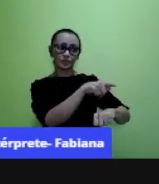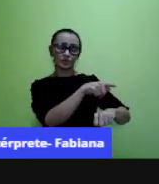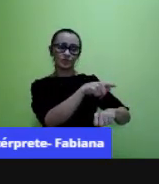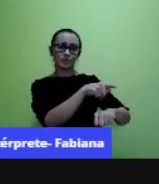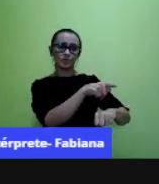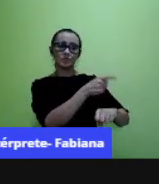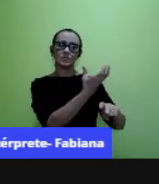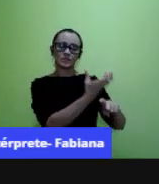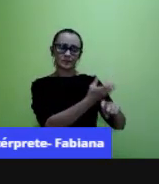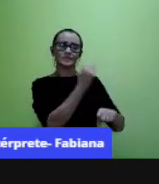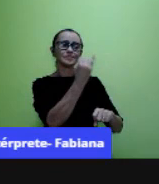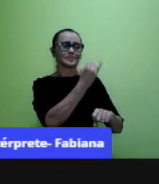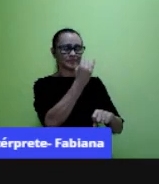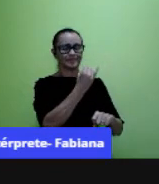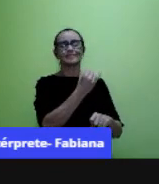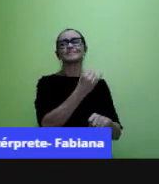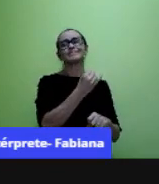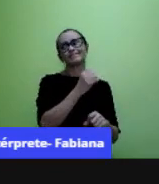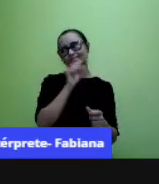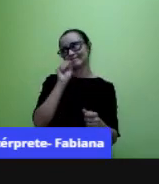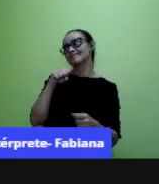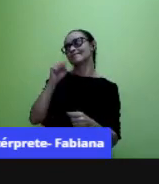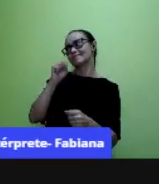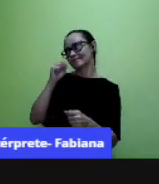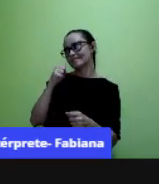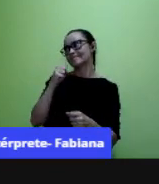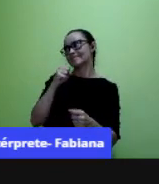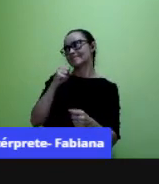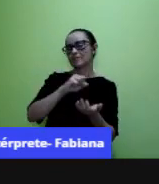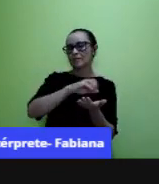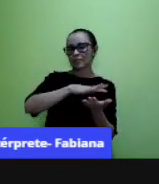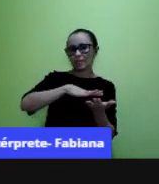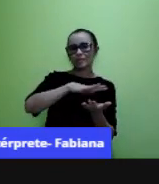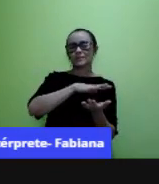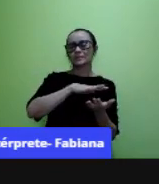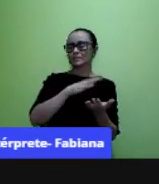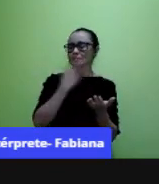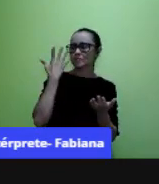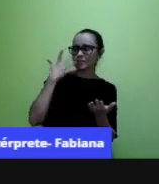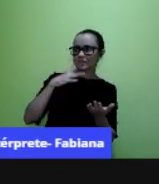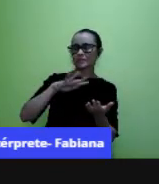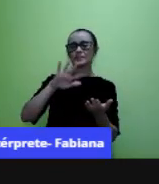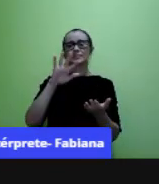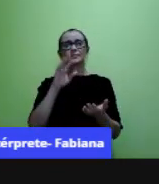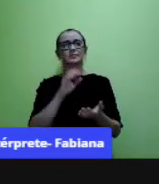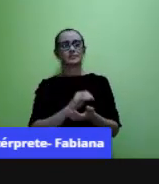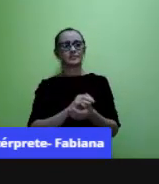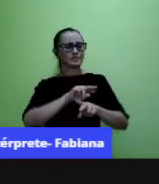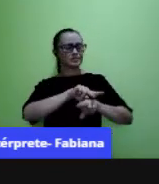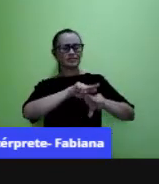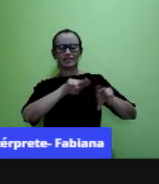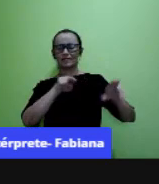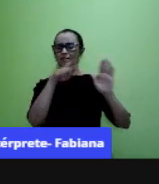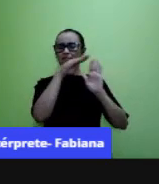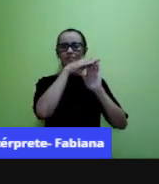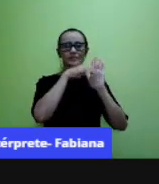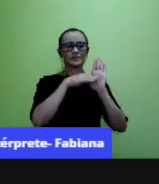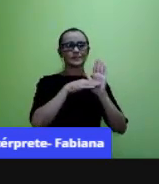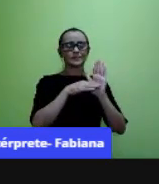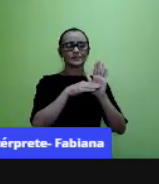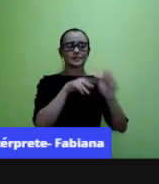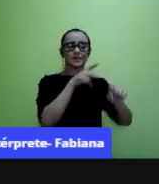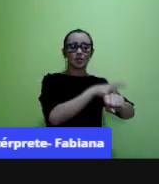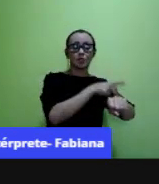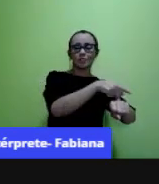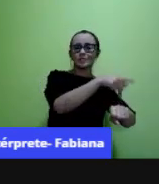falar, nossa, eu trabalho com alfabetização, eu trabalho com a criança, o cuidado. Olha que bom, ele vai saber a importância